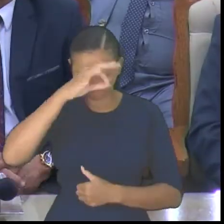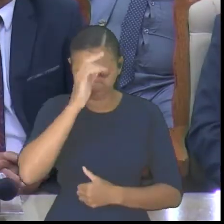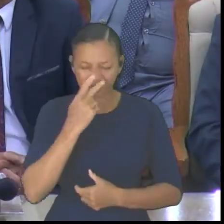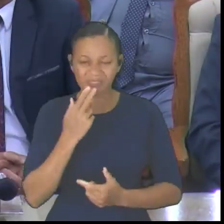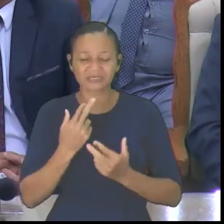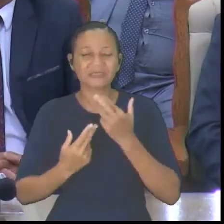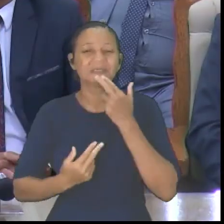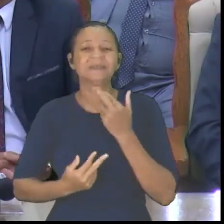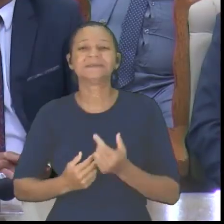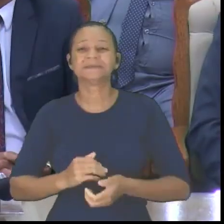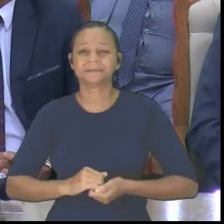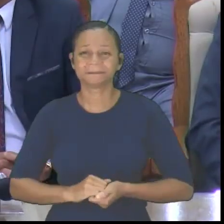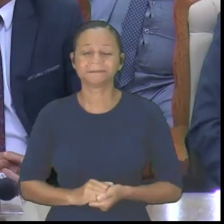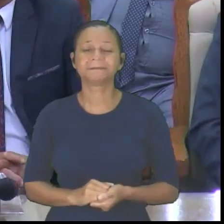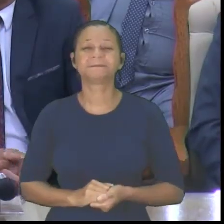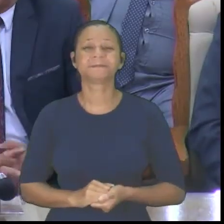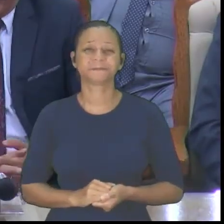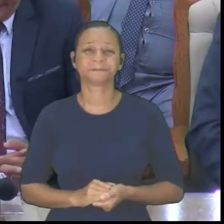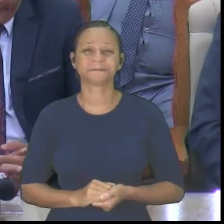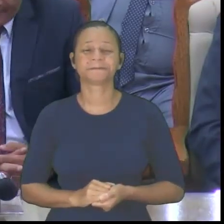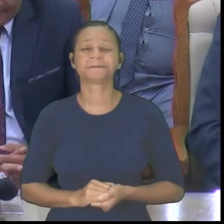deuix teri revas.